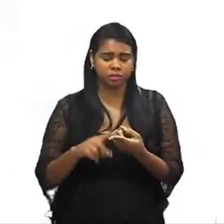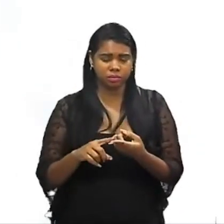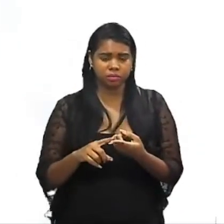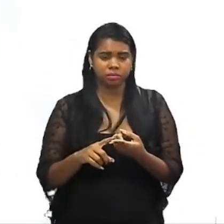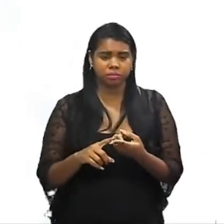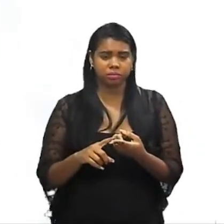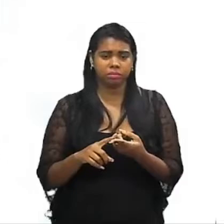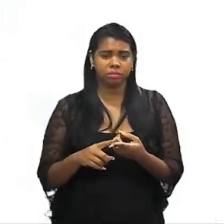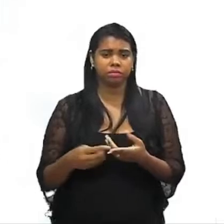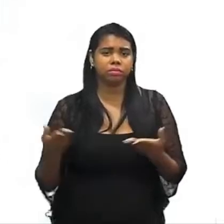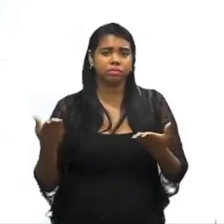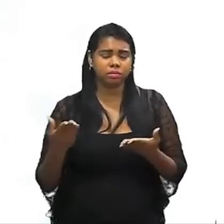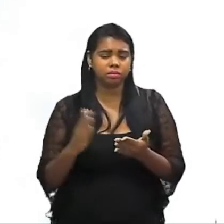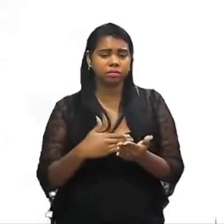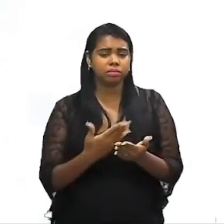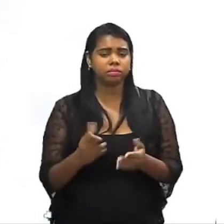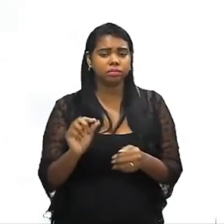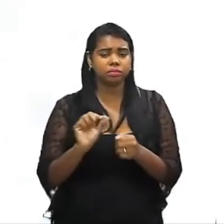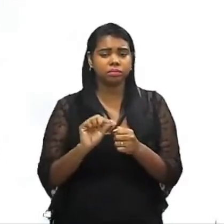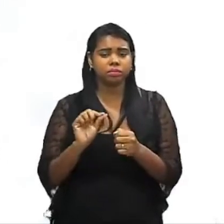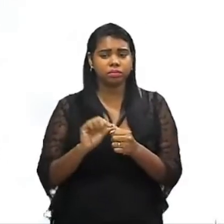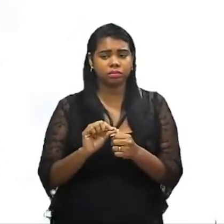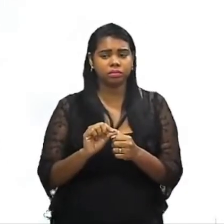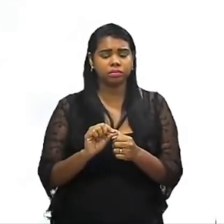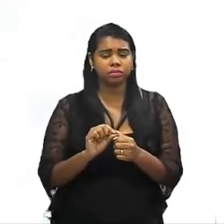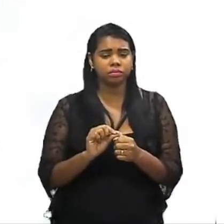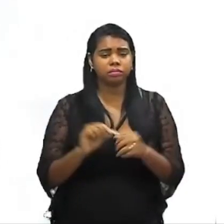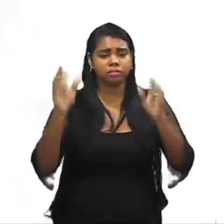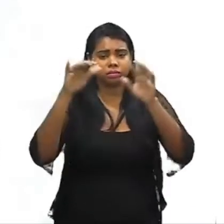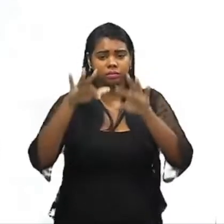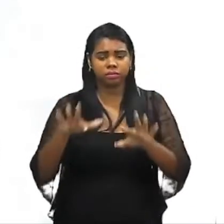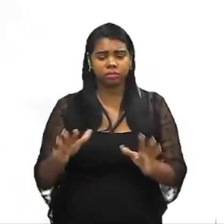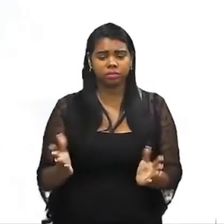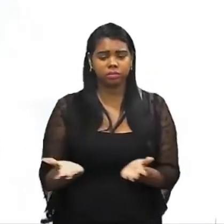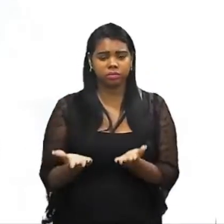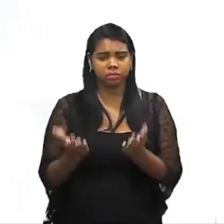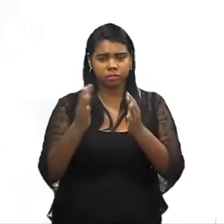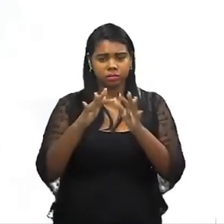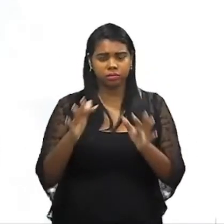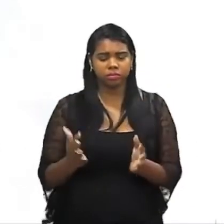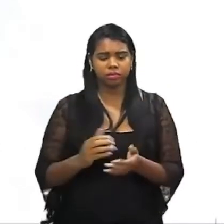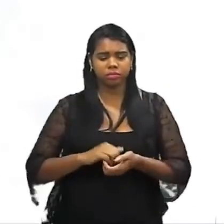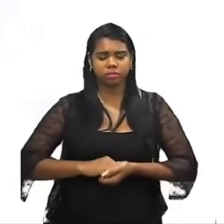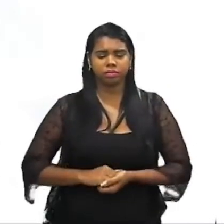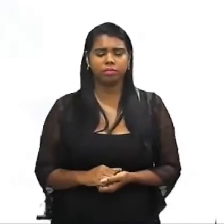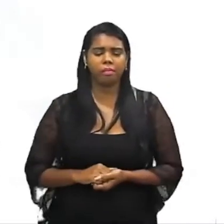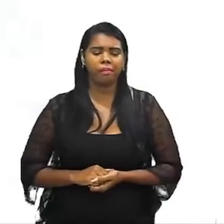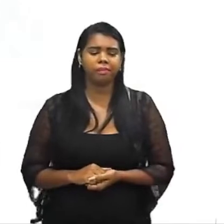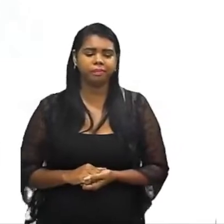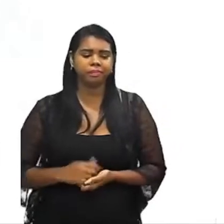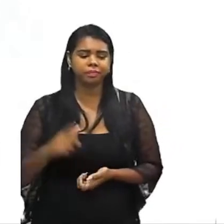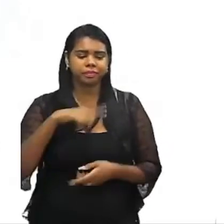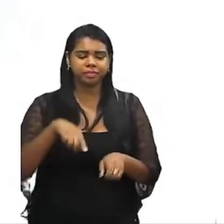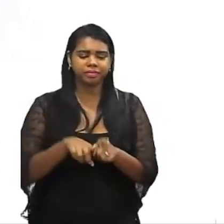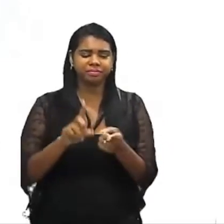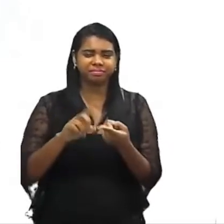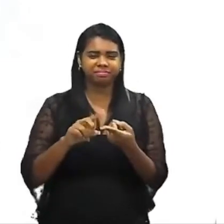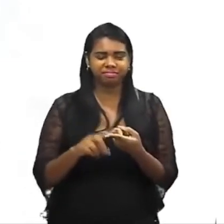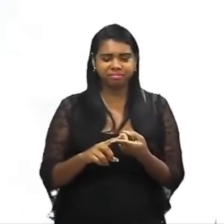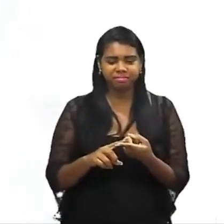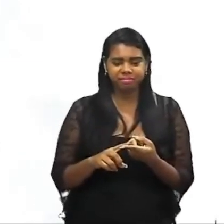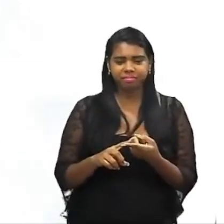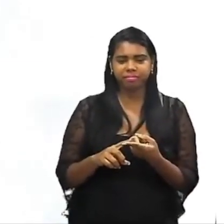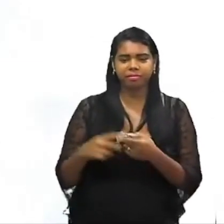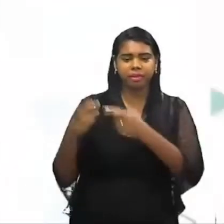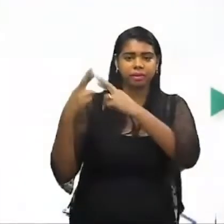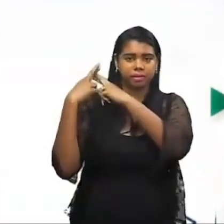isso para as obras que ele faz, para suas esculturas, principalmente, né? E aí a gente vê que ele teve um